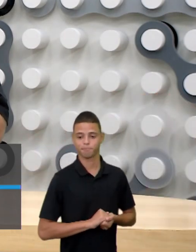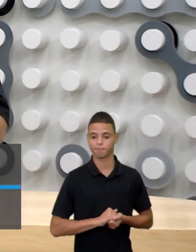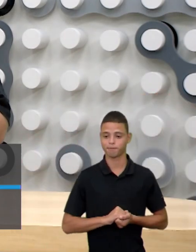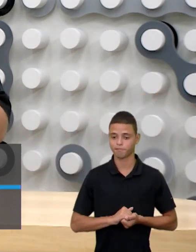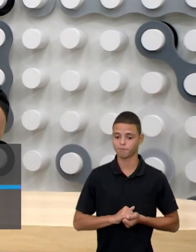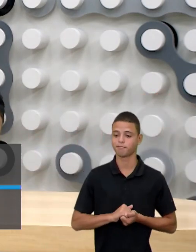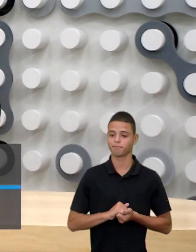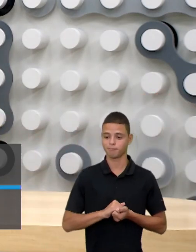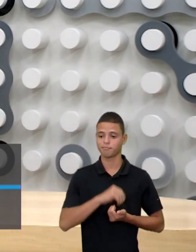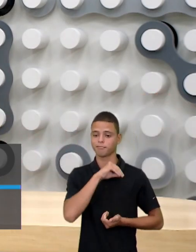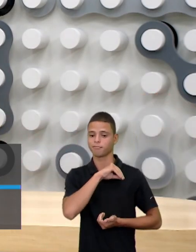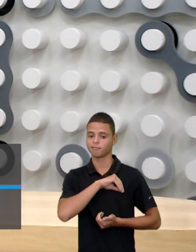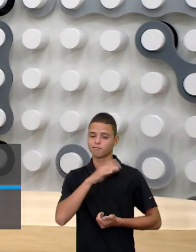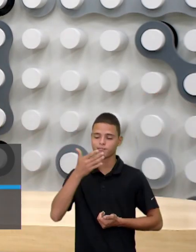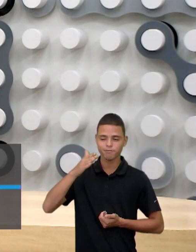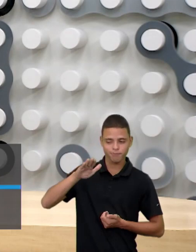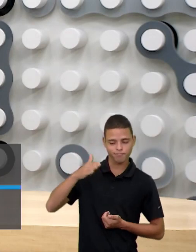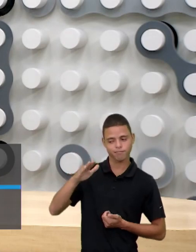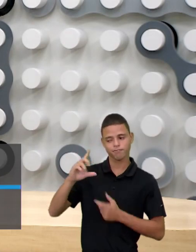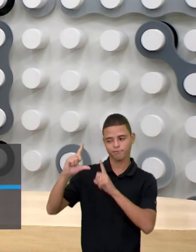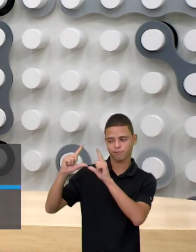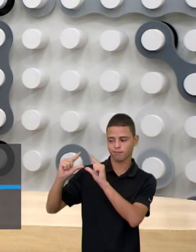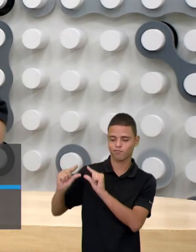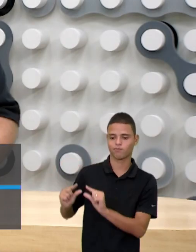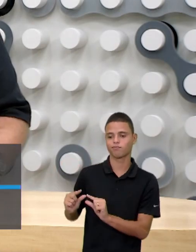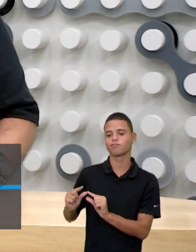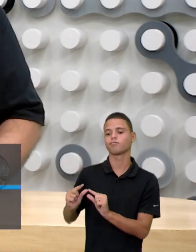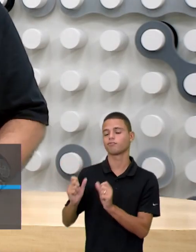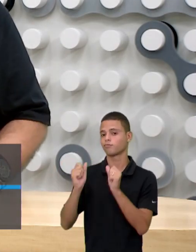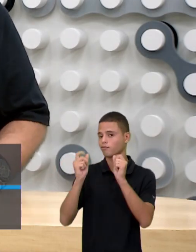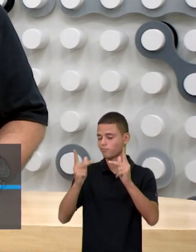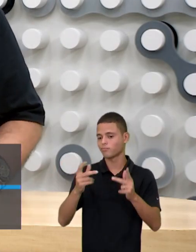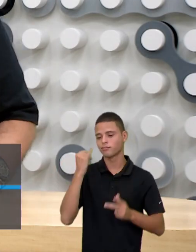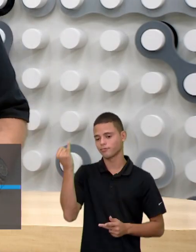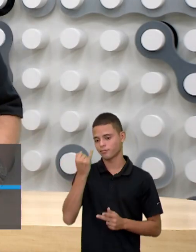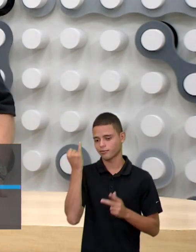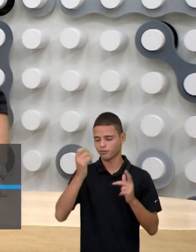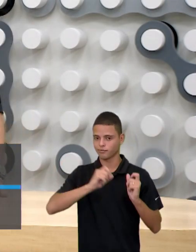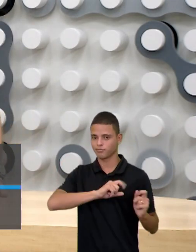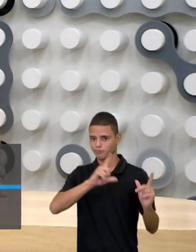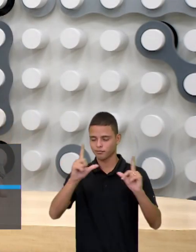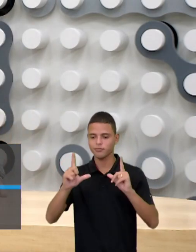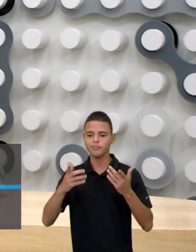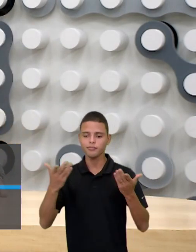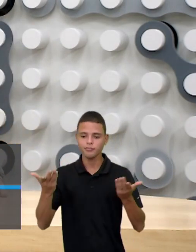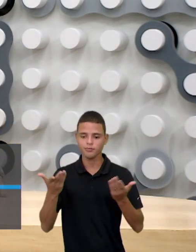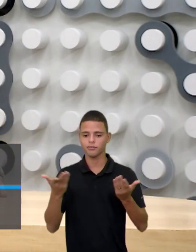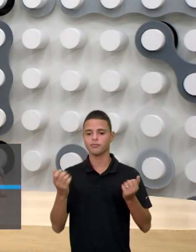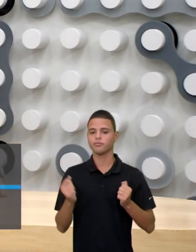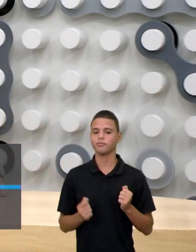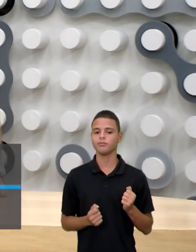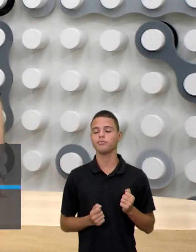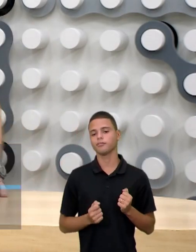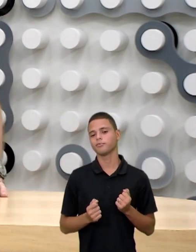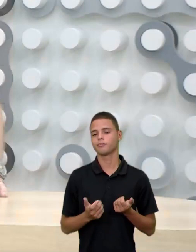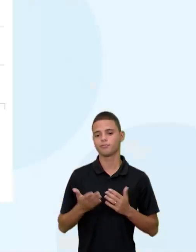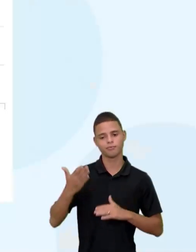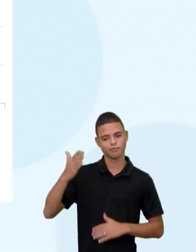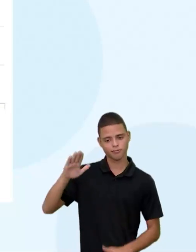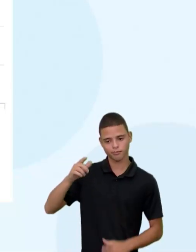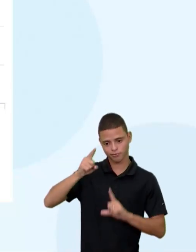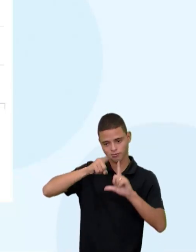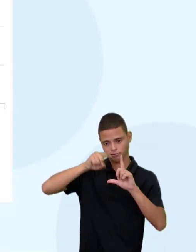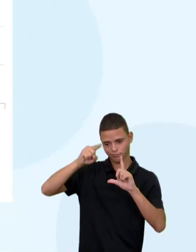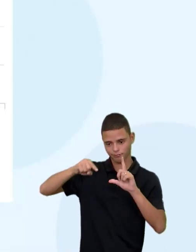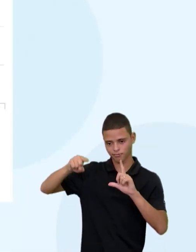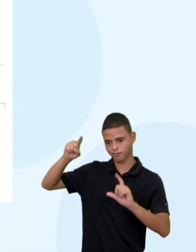ela teve um nível menor, tá certo? Então é importante retratar isso aí. Taxa de desocupação. Eu trouxe um gráfico aí para